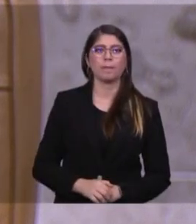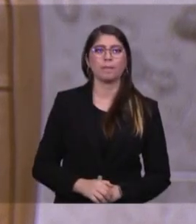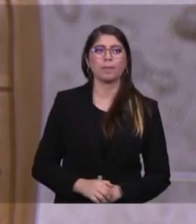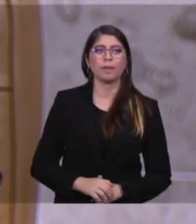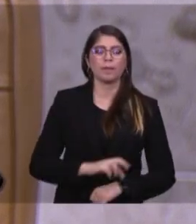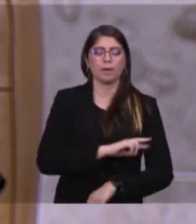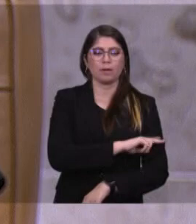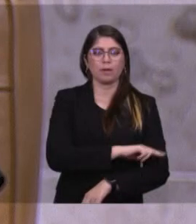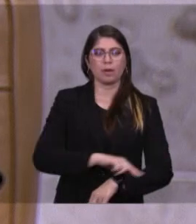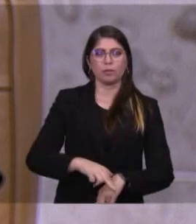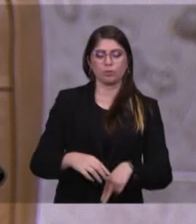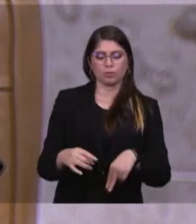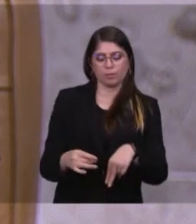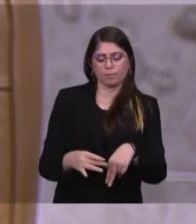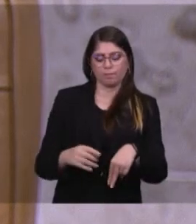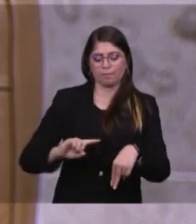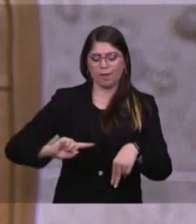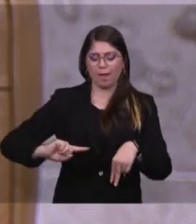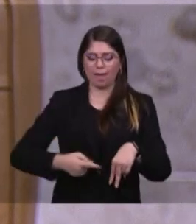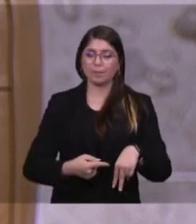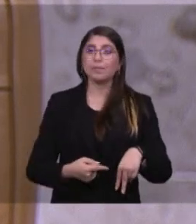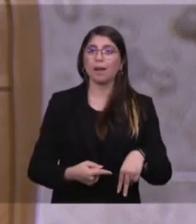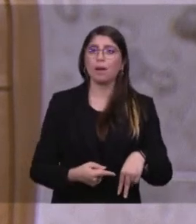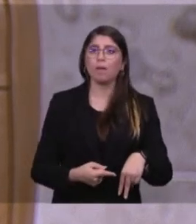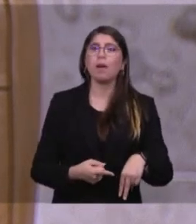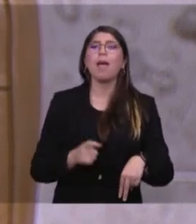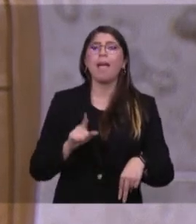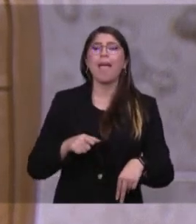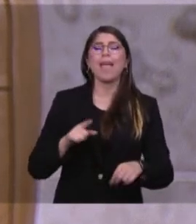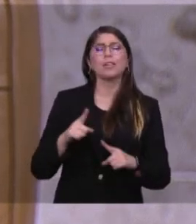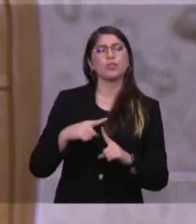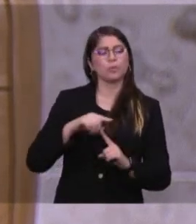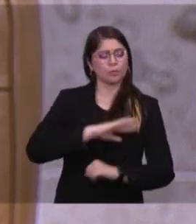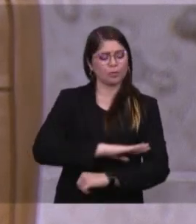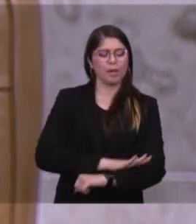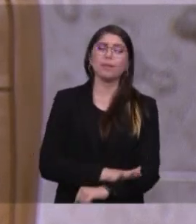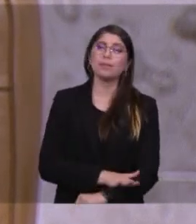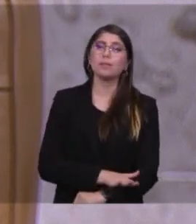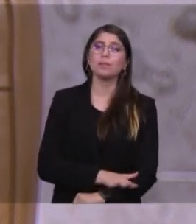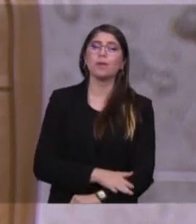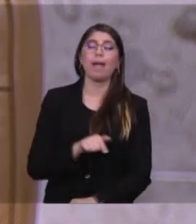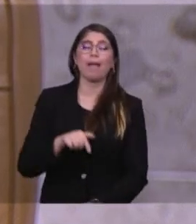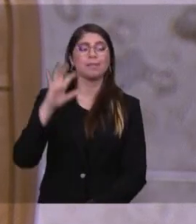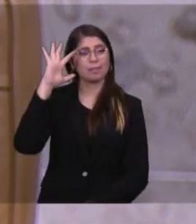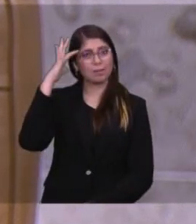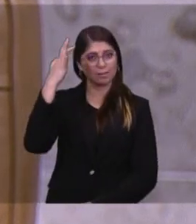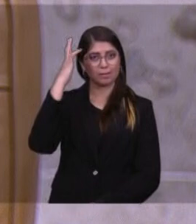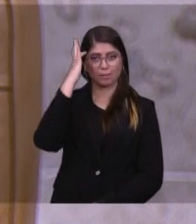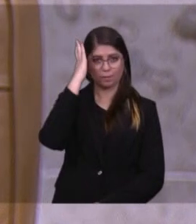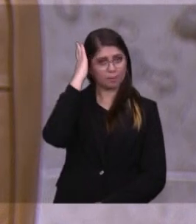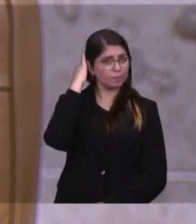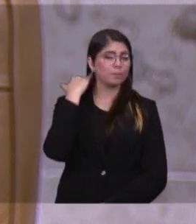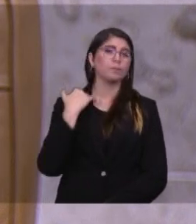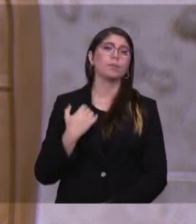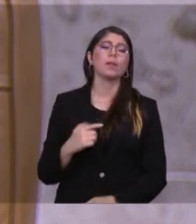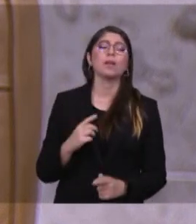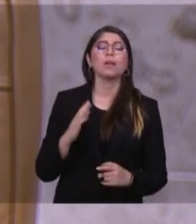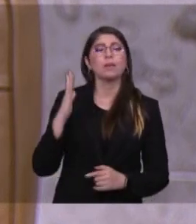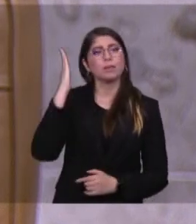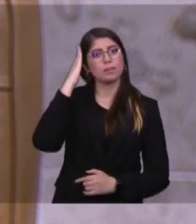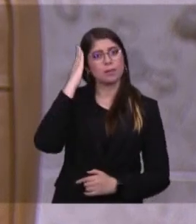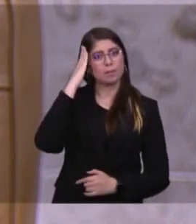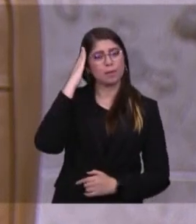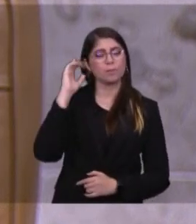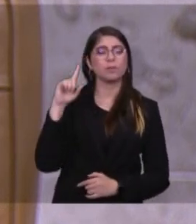do gênero racismo. Essa importante decisão, como sabemos, foi seguida pela edição